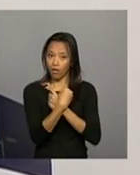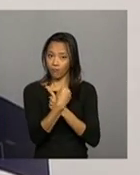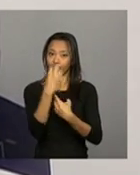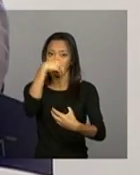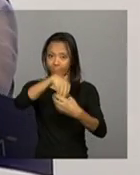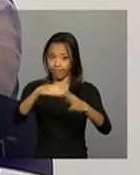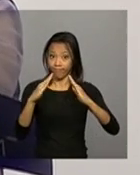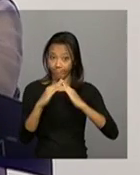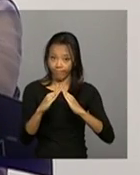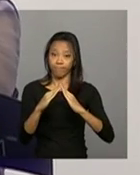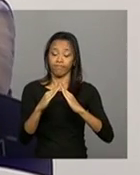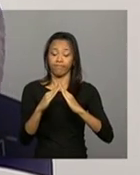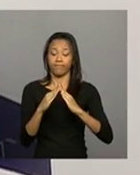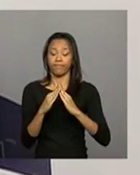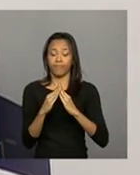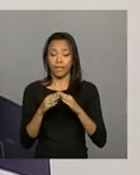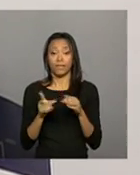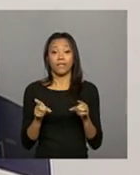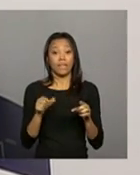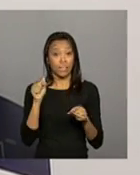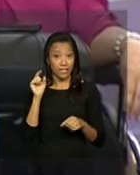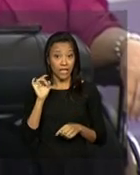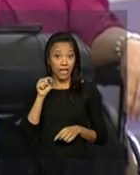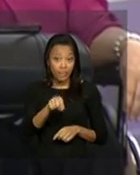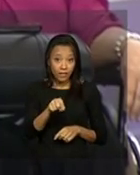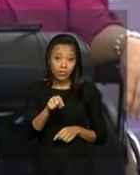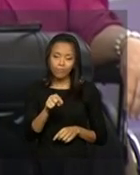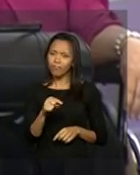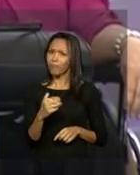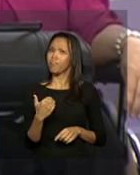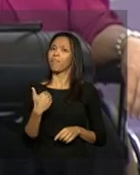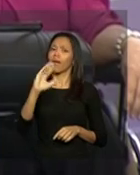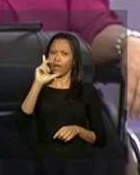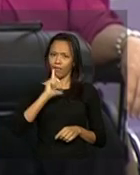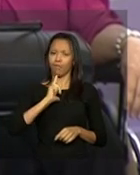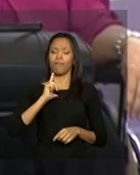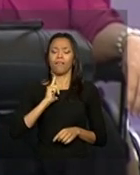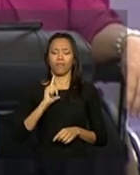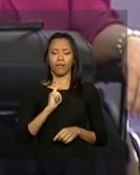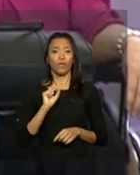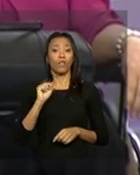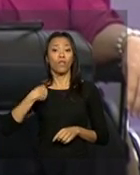E, além disso, nós distribuímos